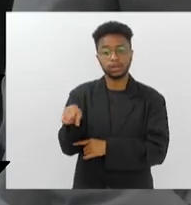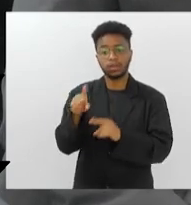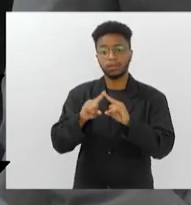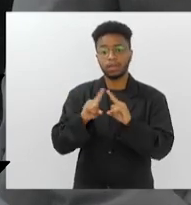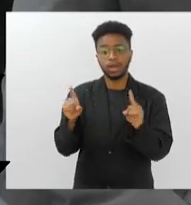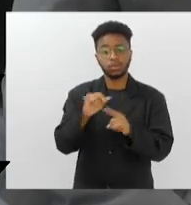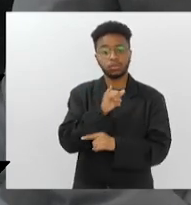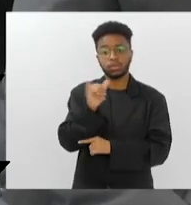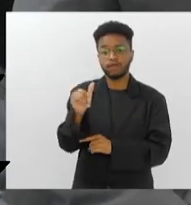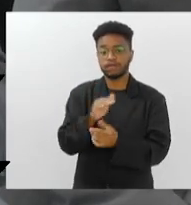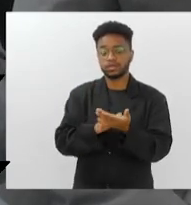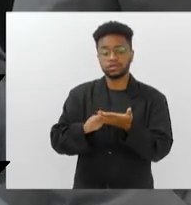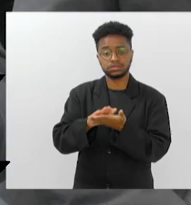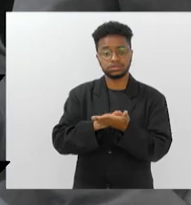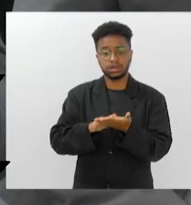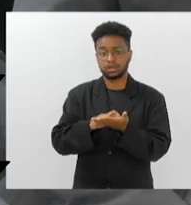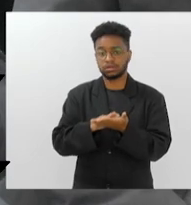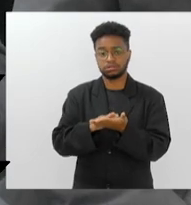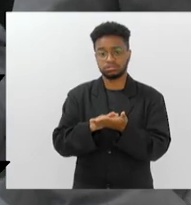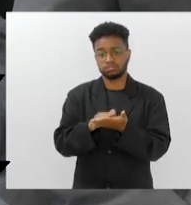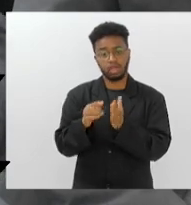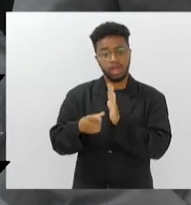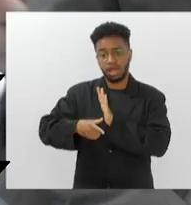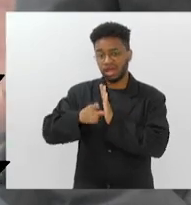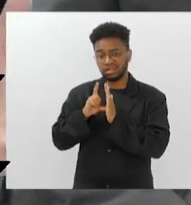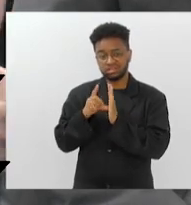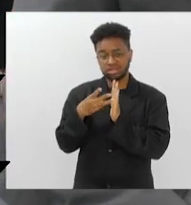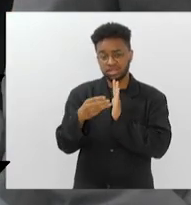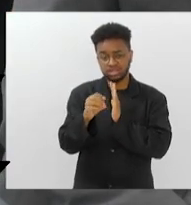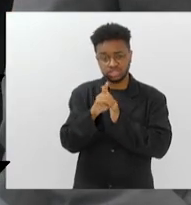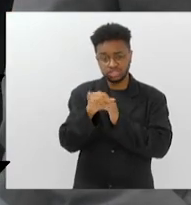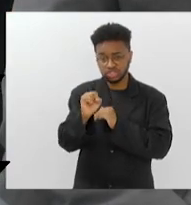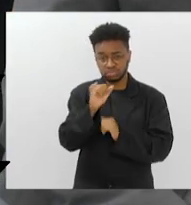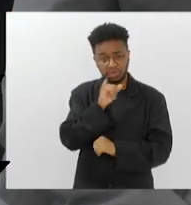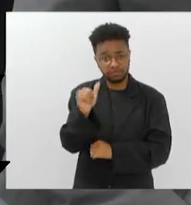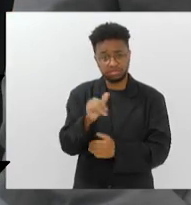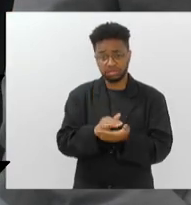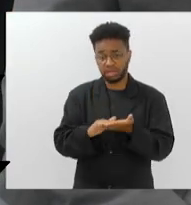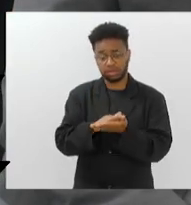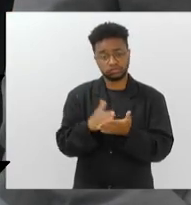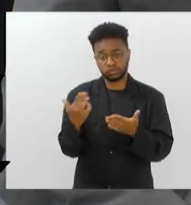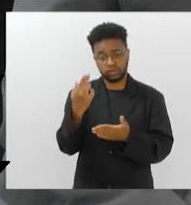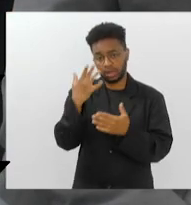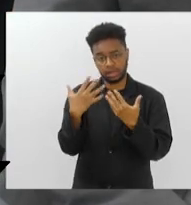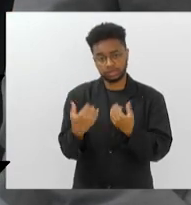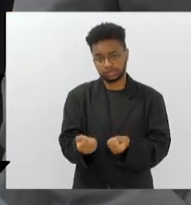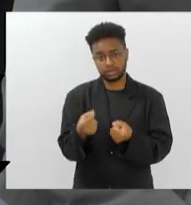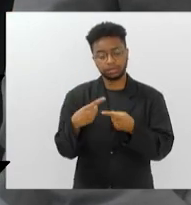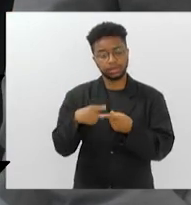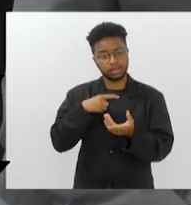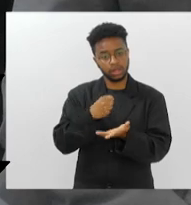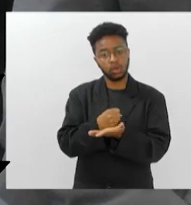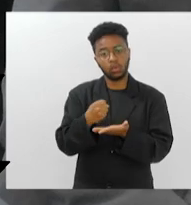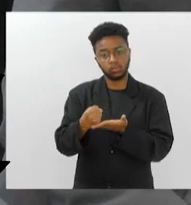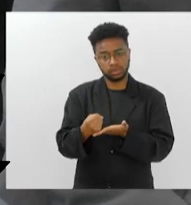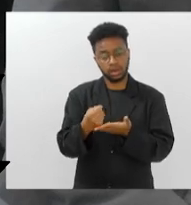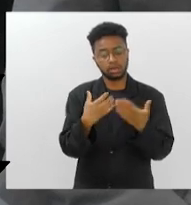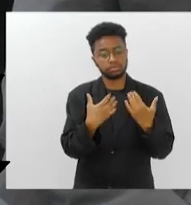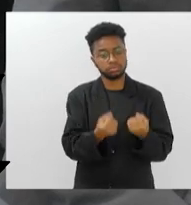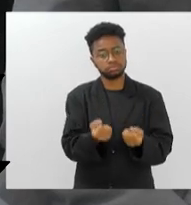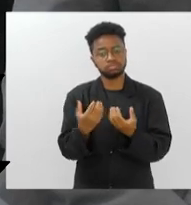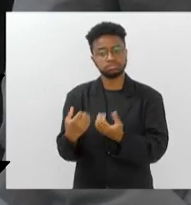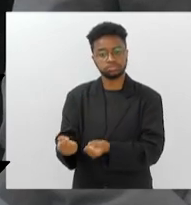nenhhum e com a o prévio de 30 dias quer dizer isso isso é inaceitável são contratos de adesão contratos